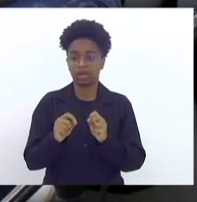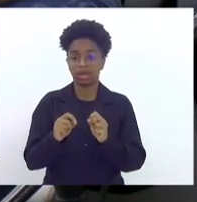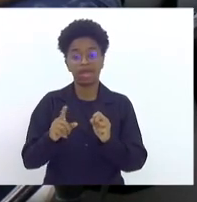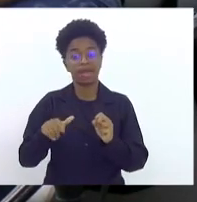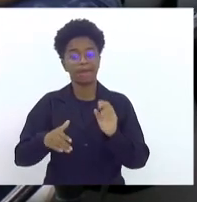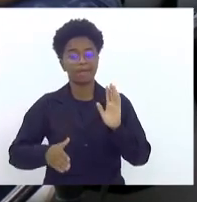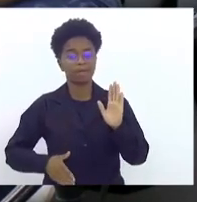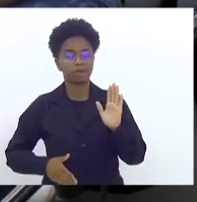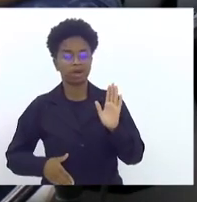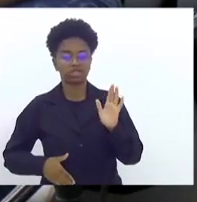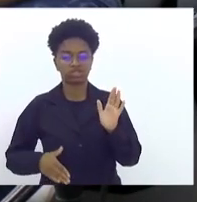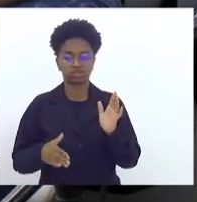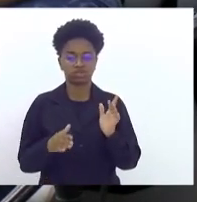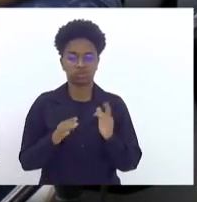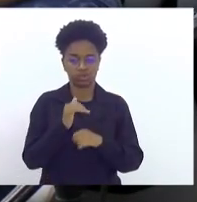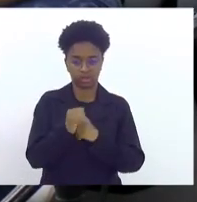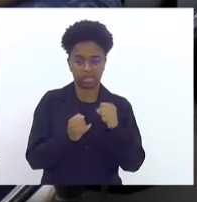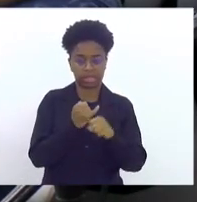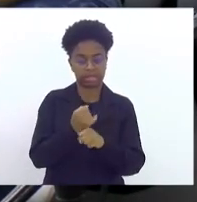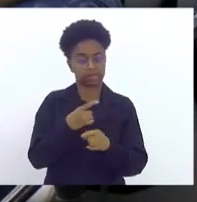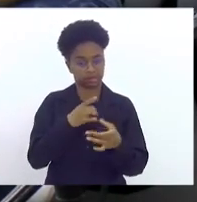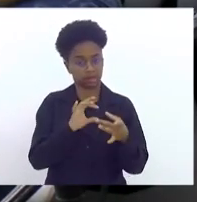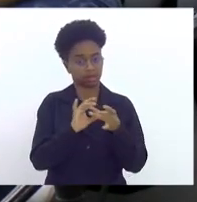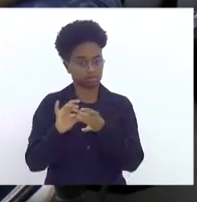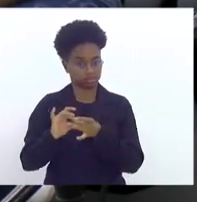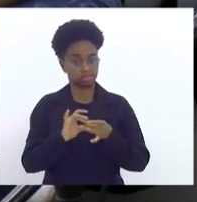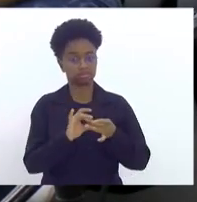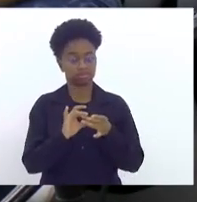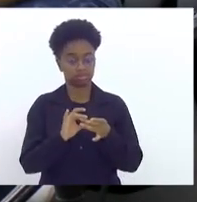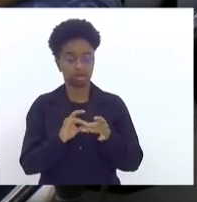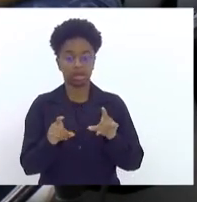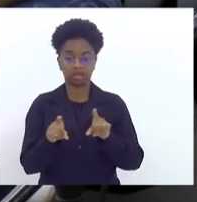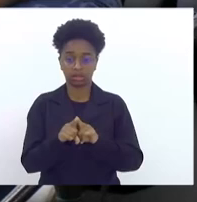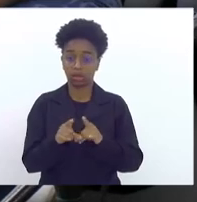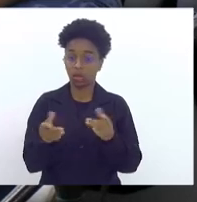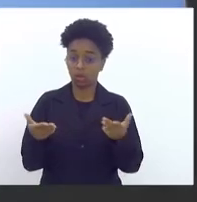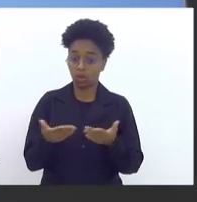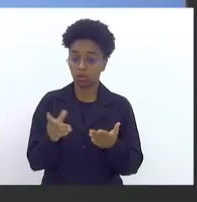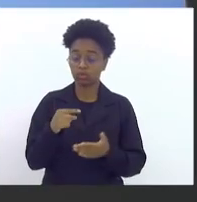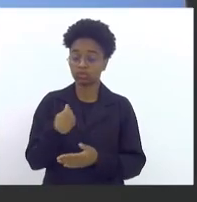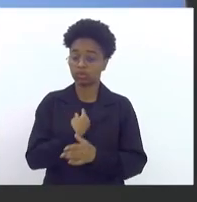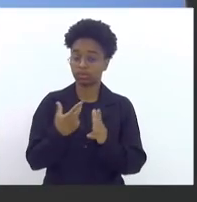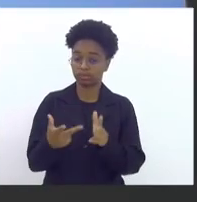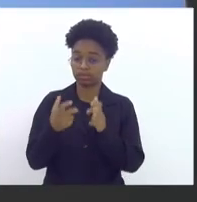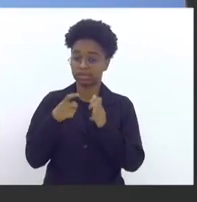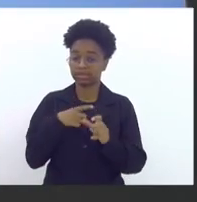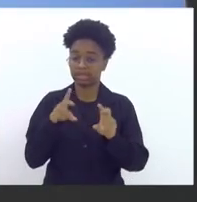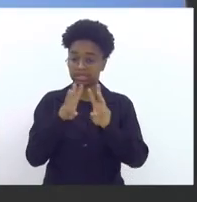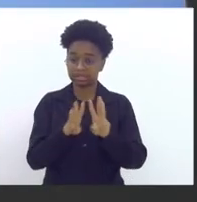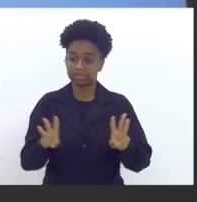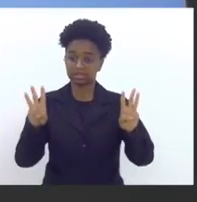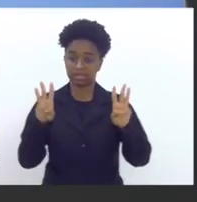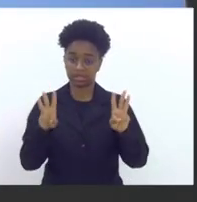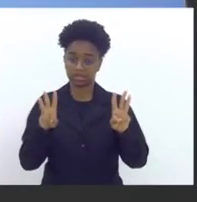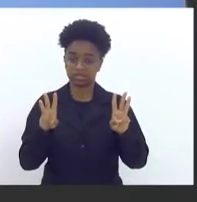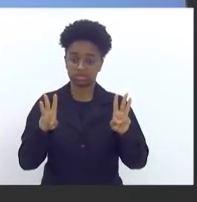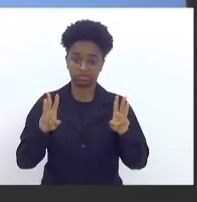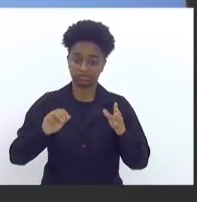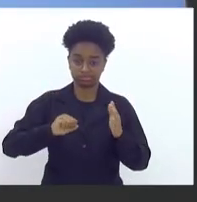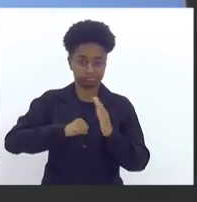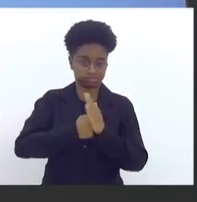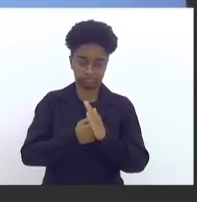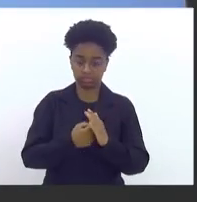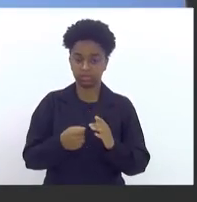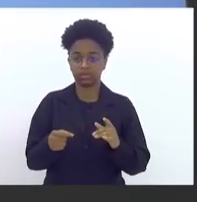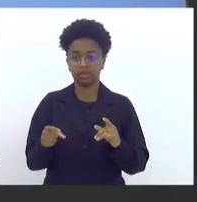cibernéticos estão articulados está aí também é hoje nós temos sites né ritmo que foi desativado